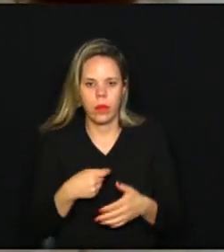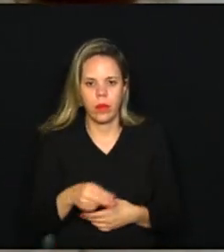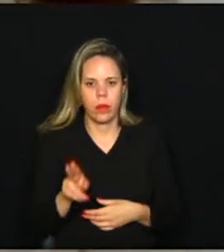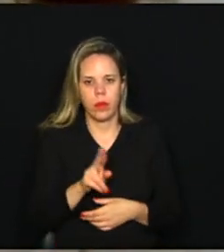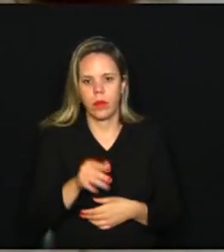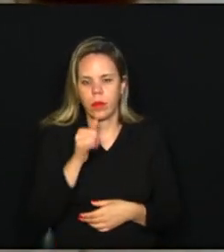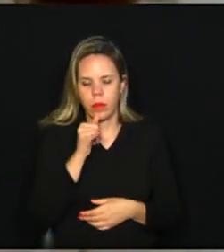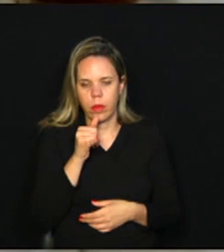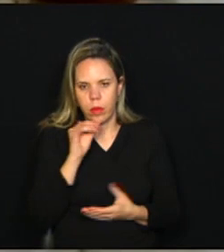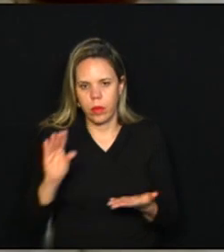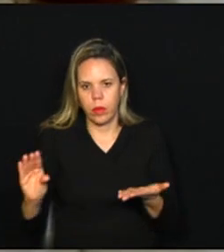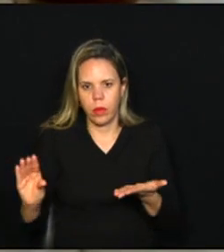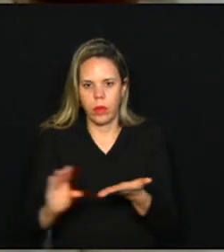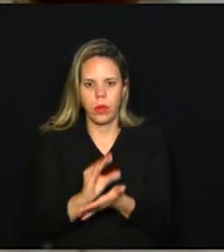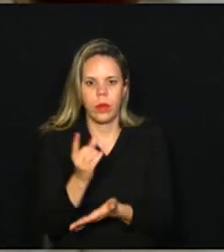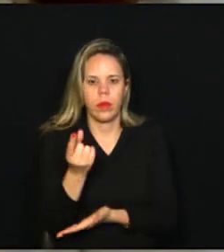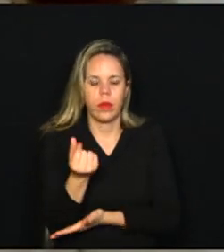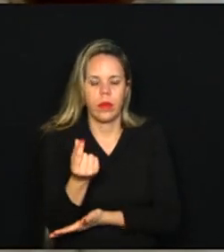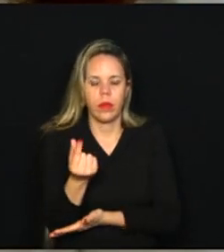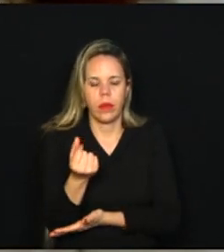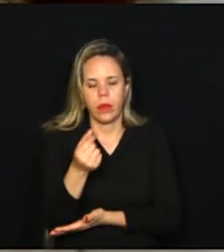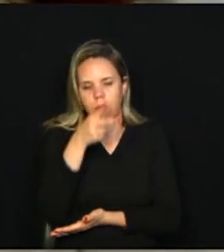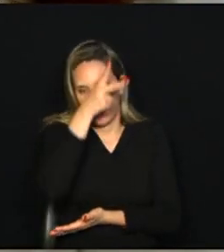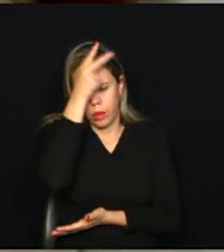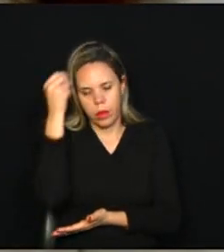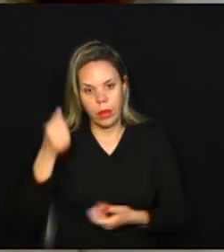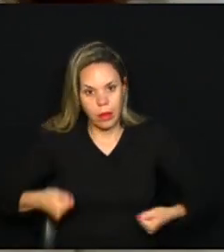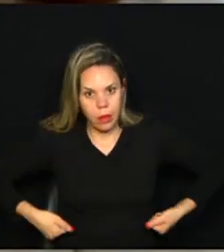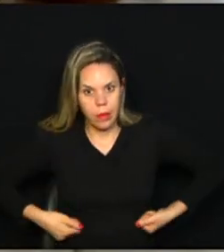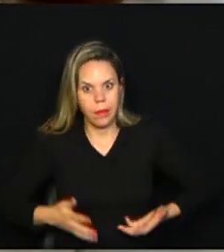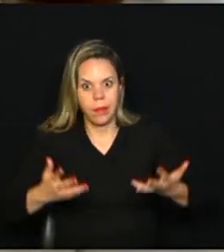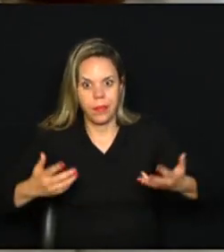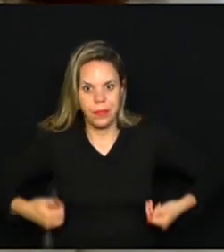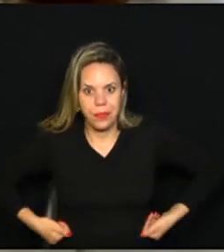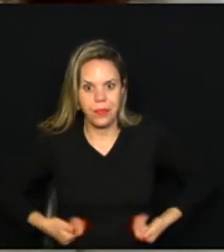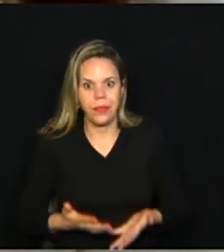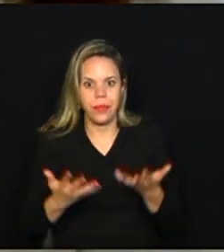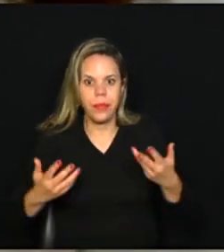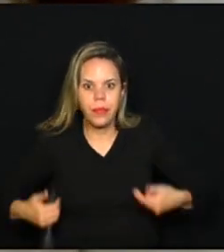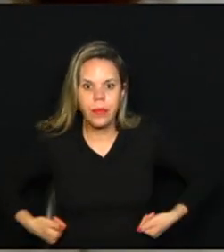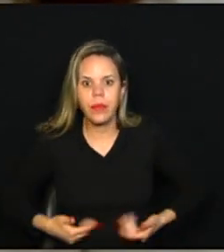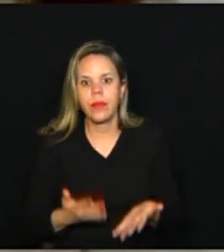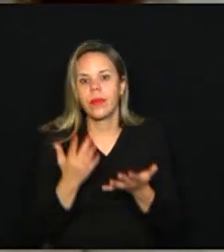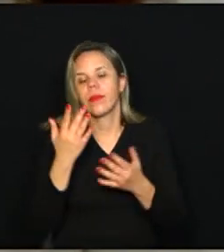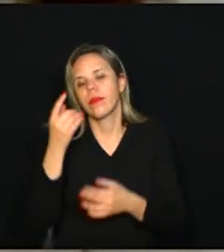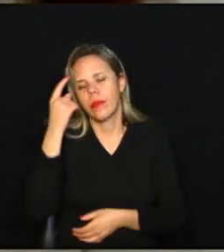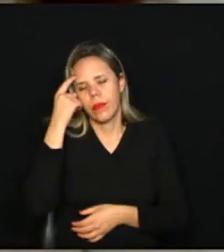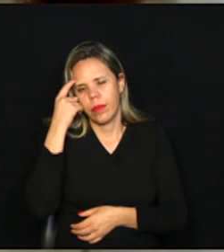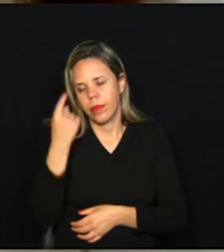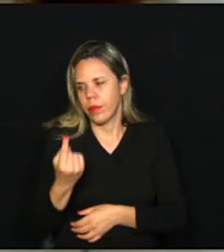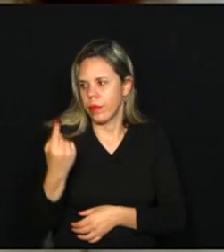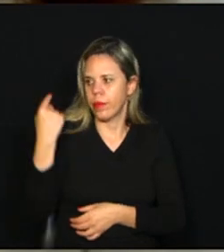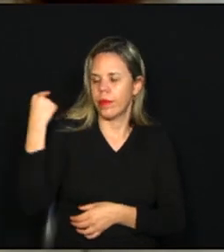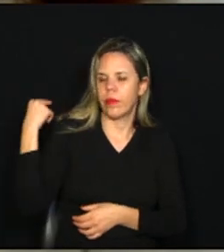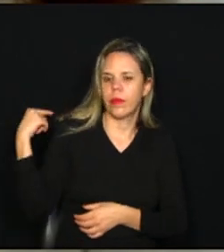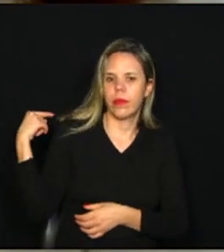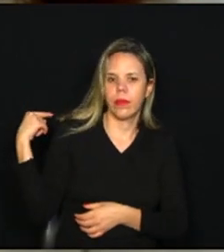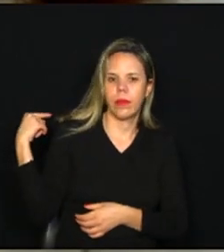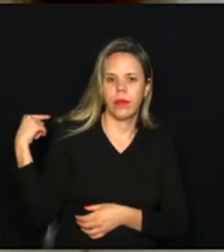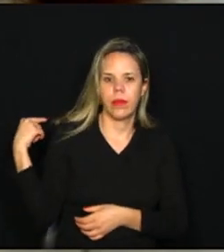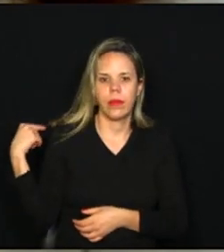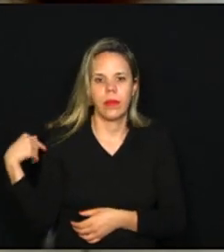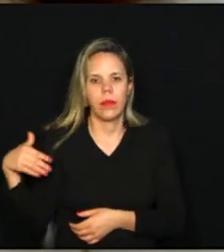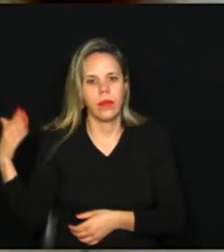utilização de recurso público que é gasto muito, né? Porque vocês terem uma ideia, na época